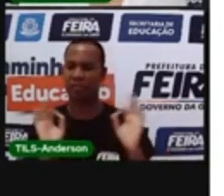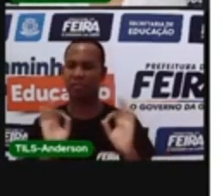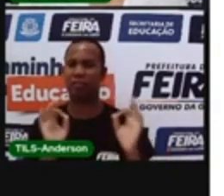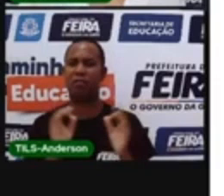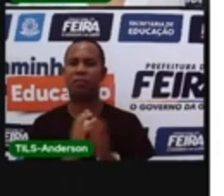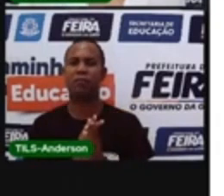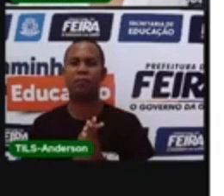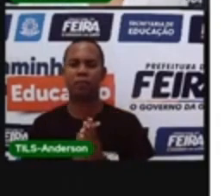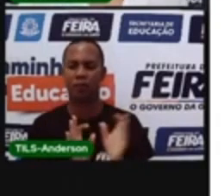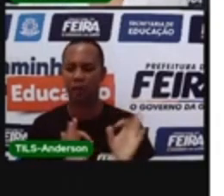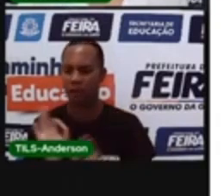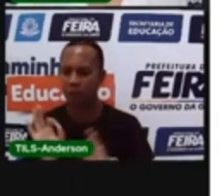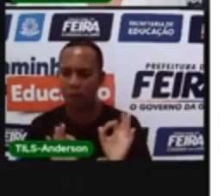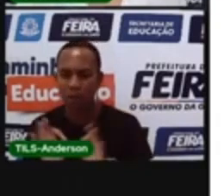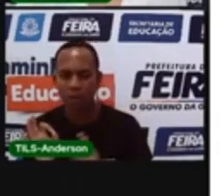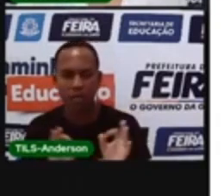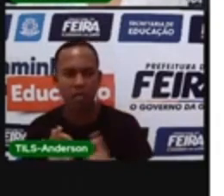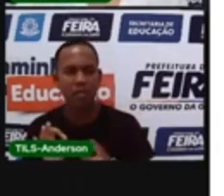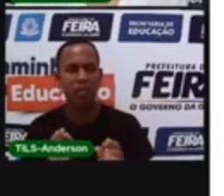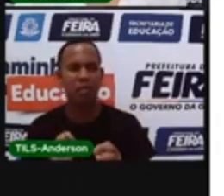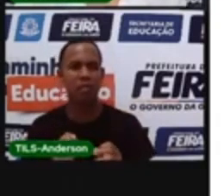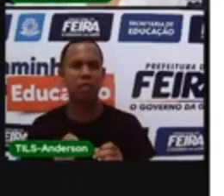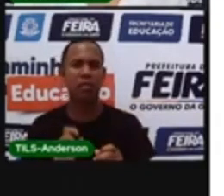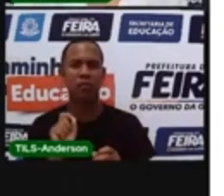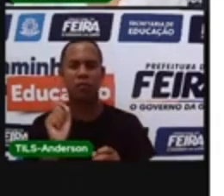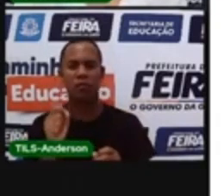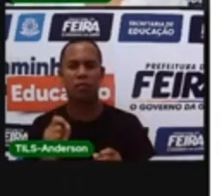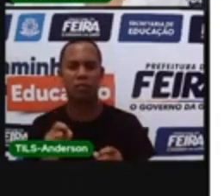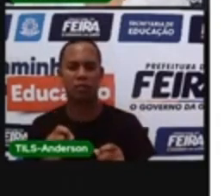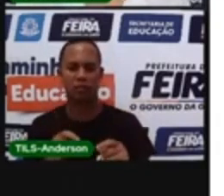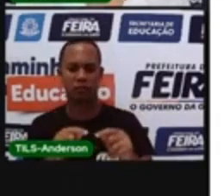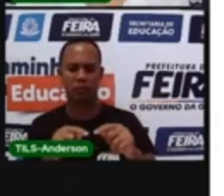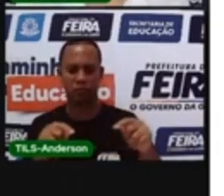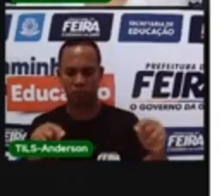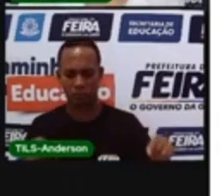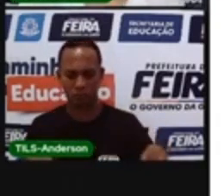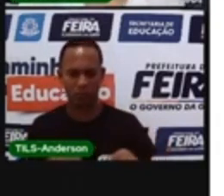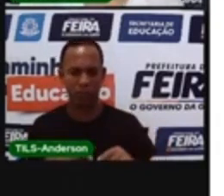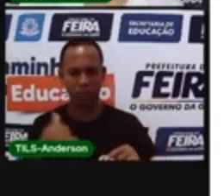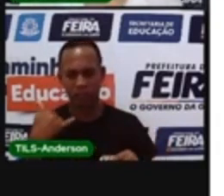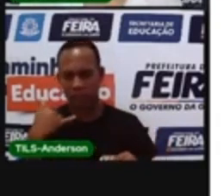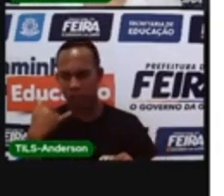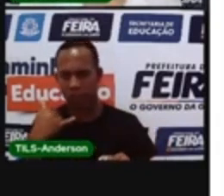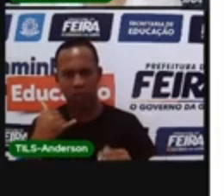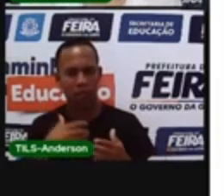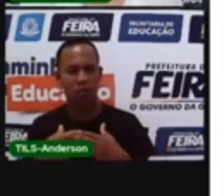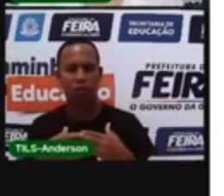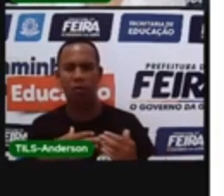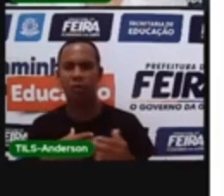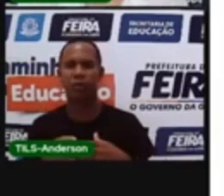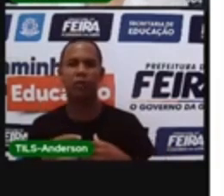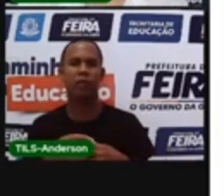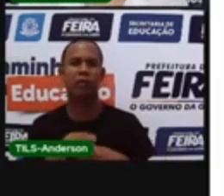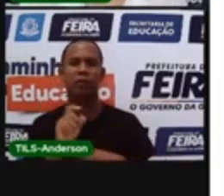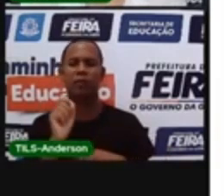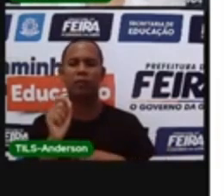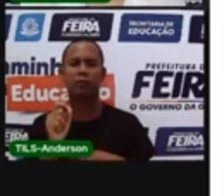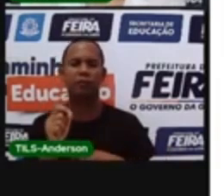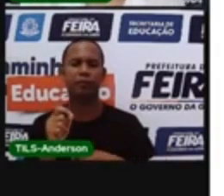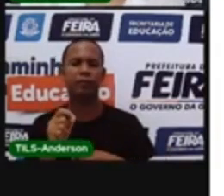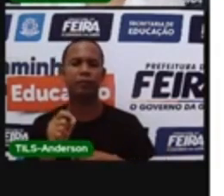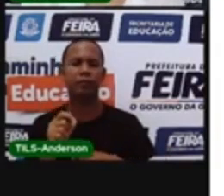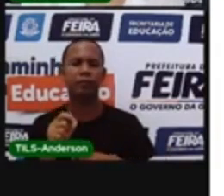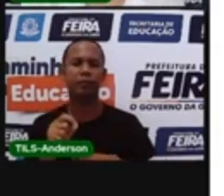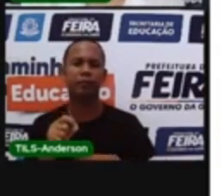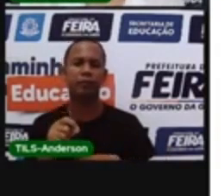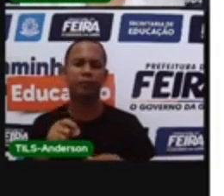vocês. Arrumei, coloquei ali o computador, o notebook, o celular, o tablet, o que for que eu for utilizar. Botei arrumadinho,